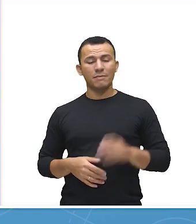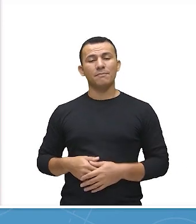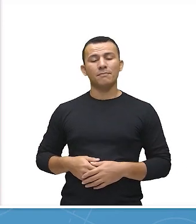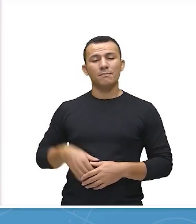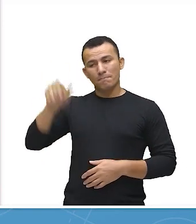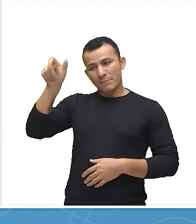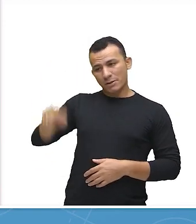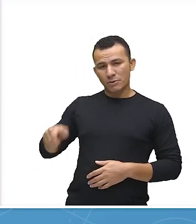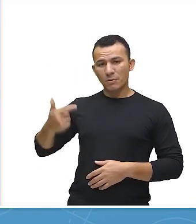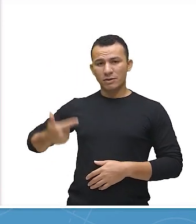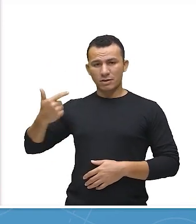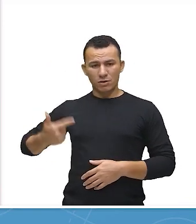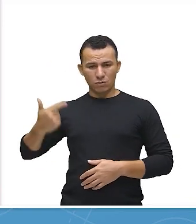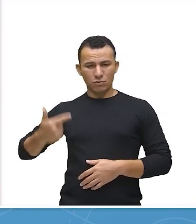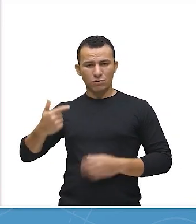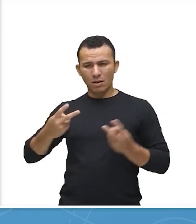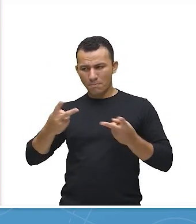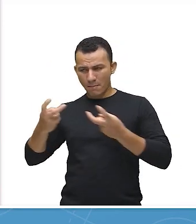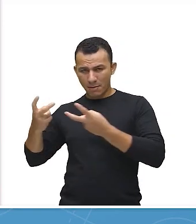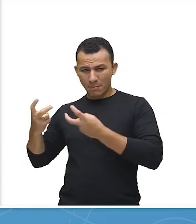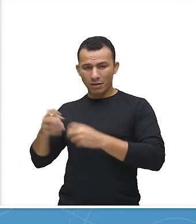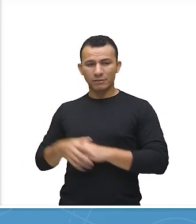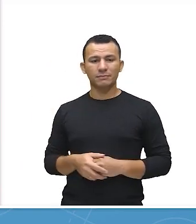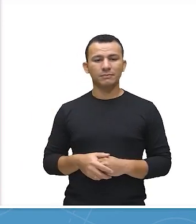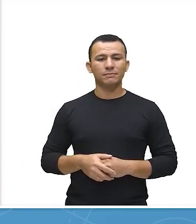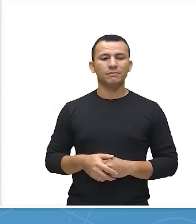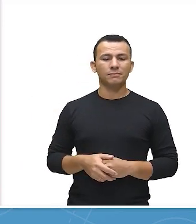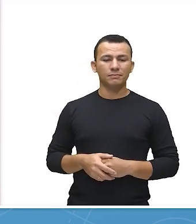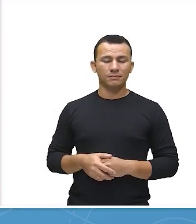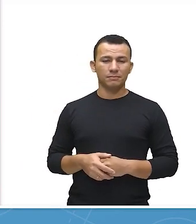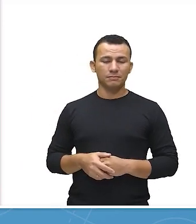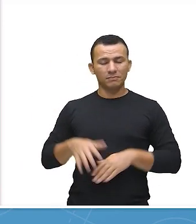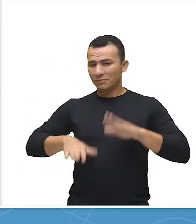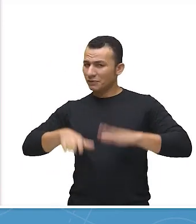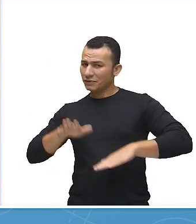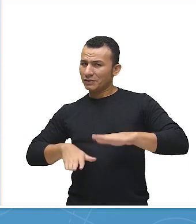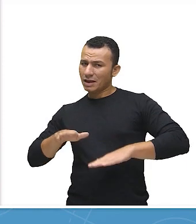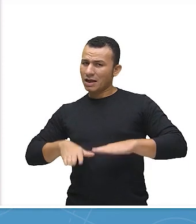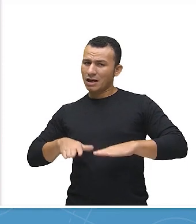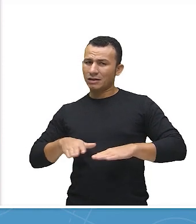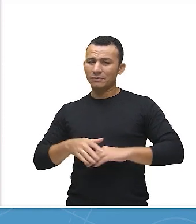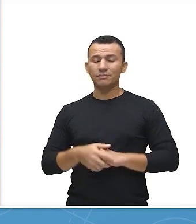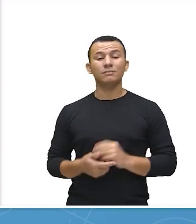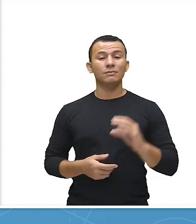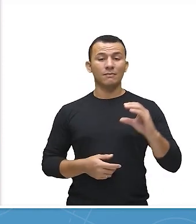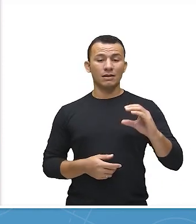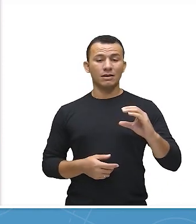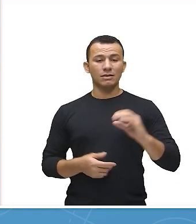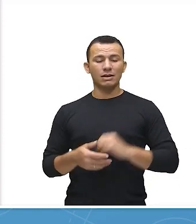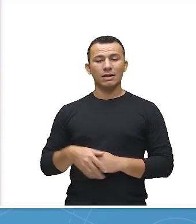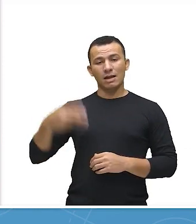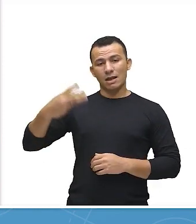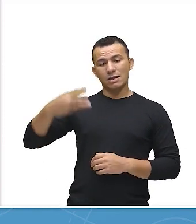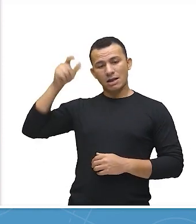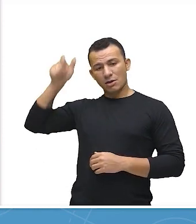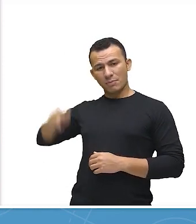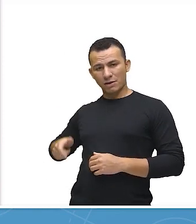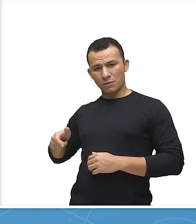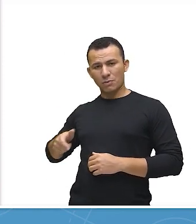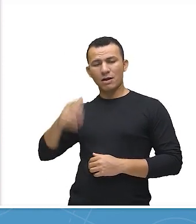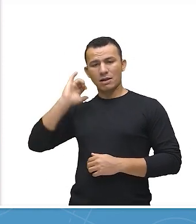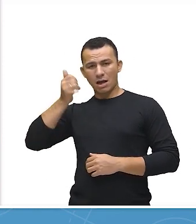que o cantor. O vendedor respondeu que o mudinho era o compositor. Então, o que nós queremos com a leitura